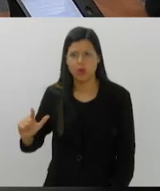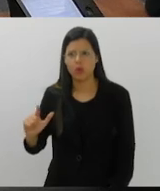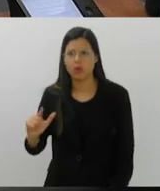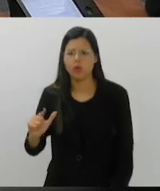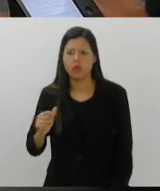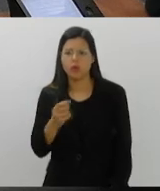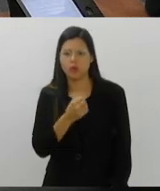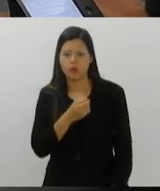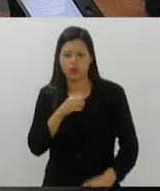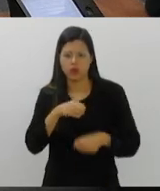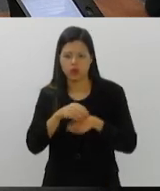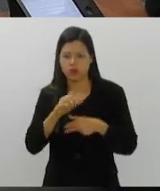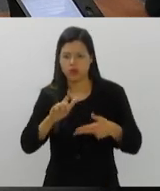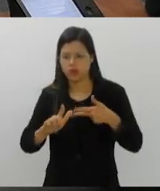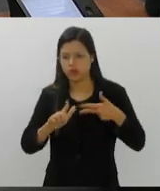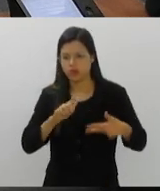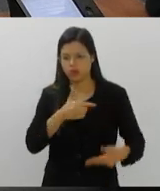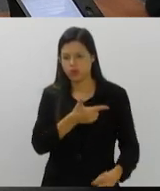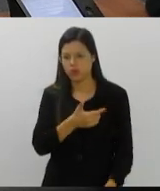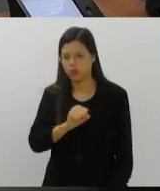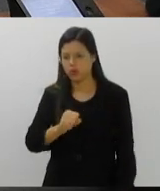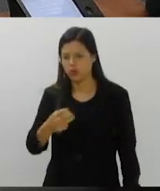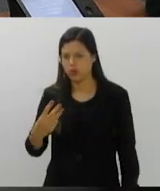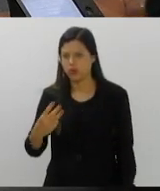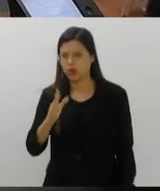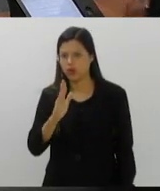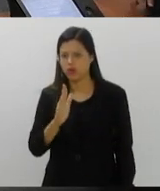223/2019. Está registrado. Obrigado.